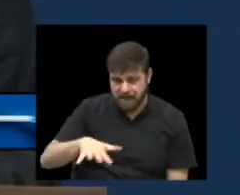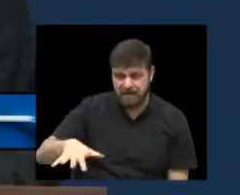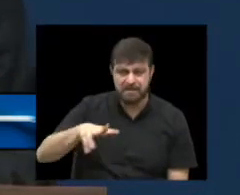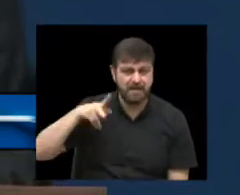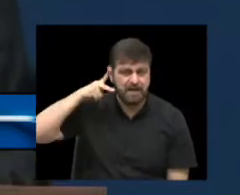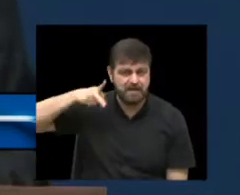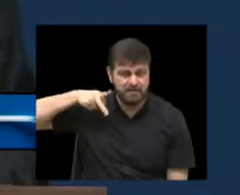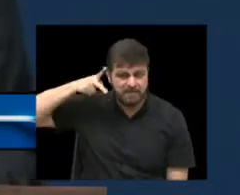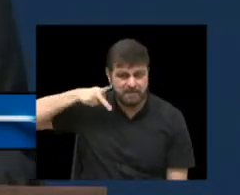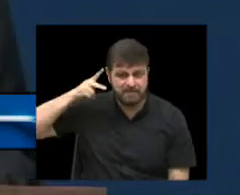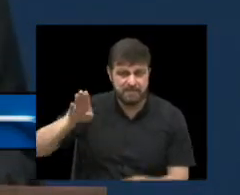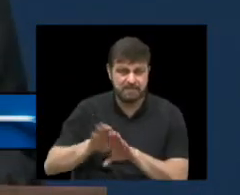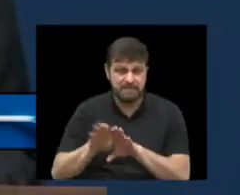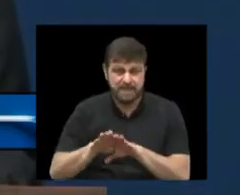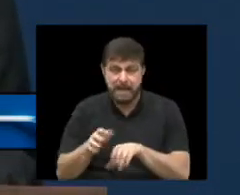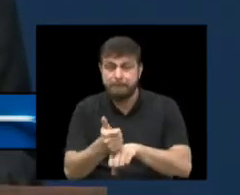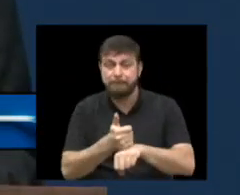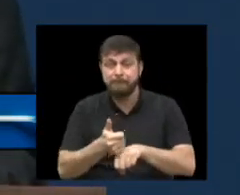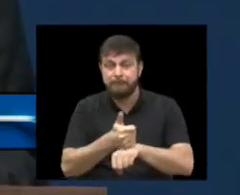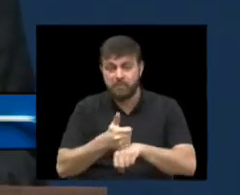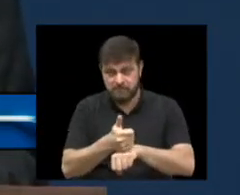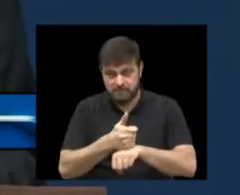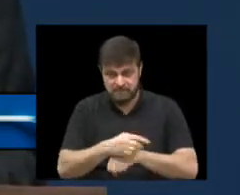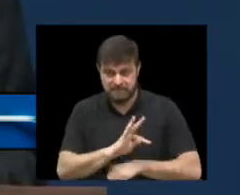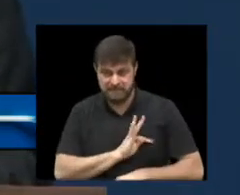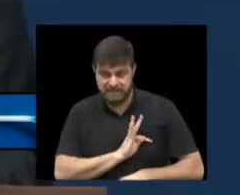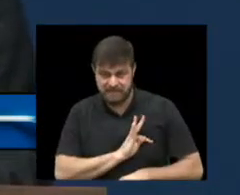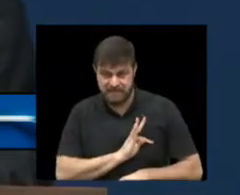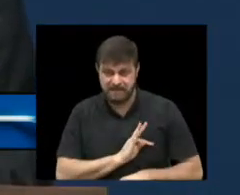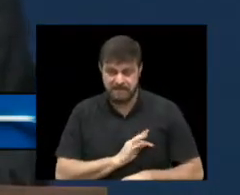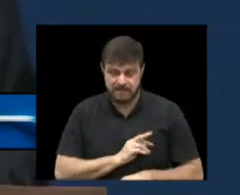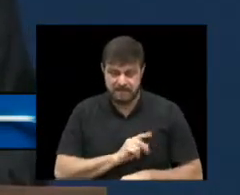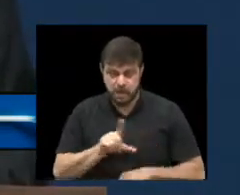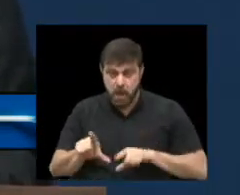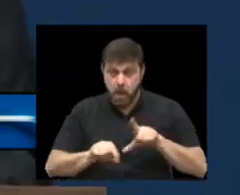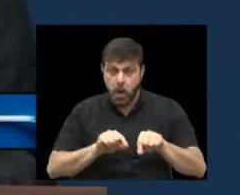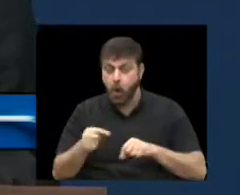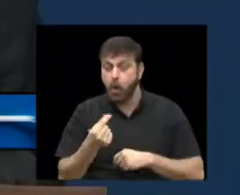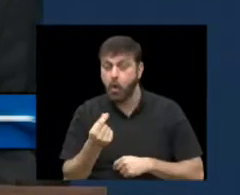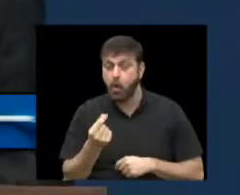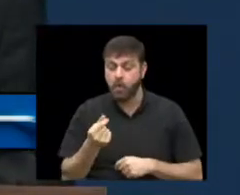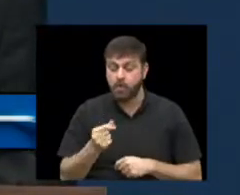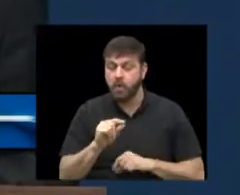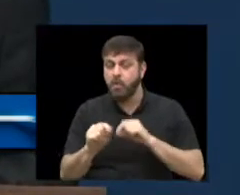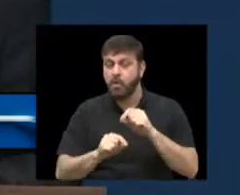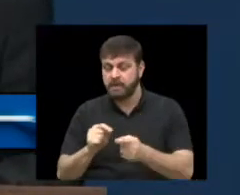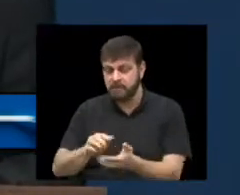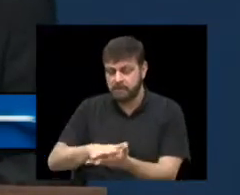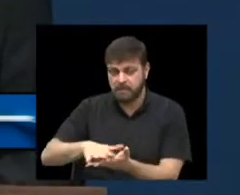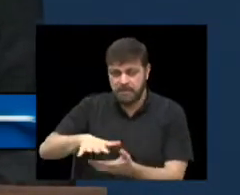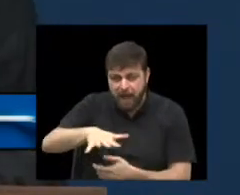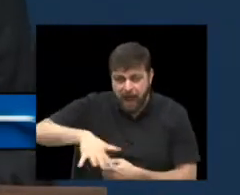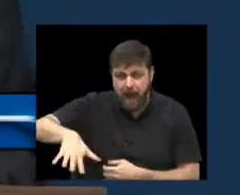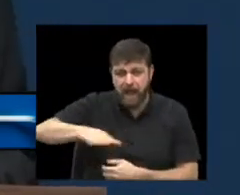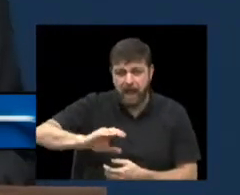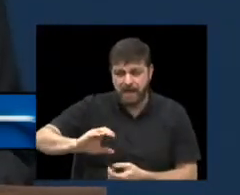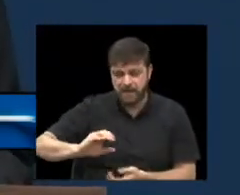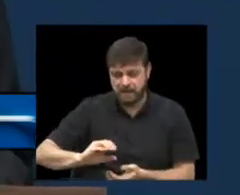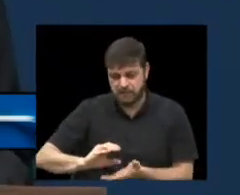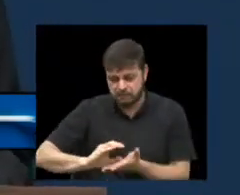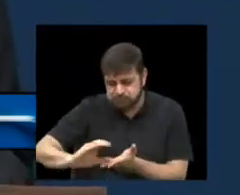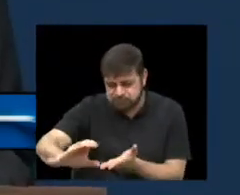é eminentemente técnico, porque ele define as linhas mestras do que deve ser a elaboração